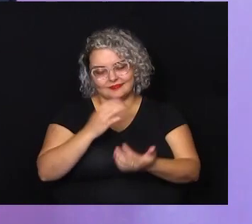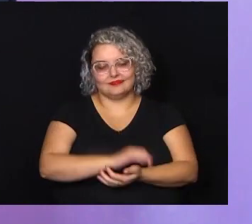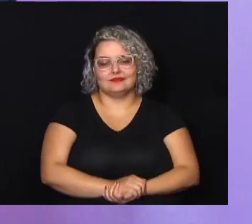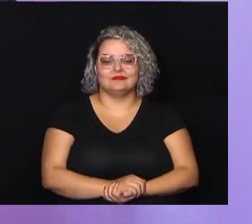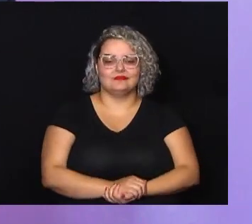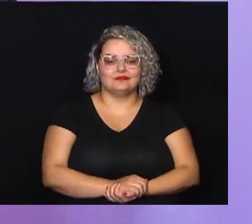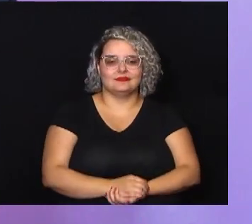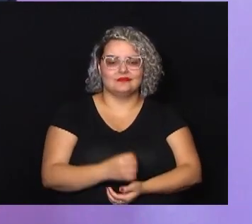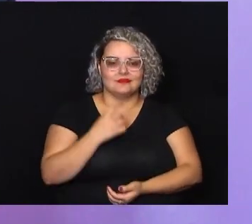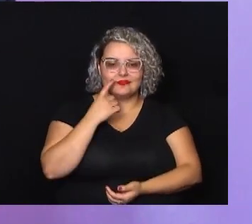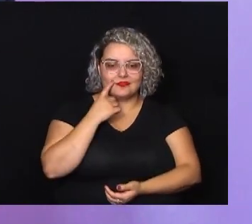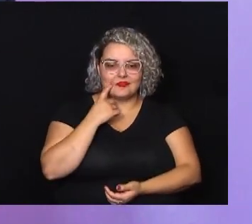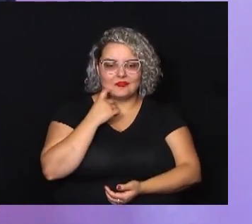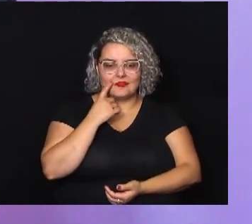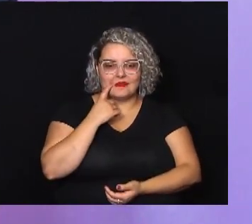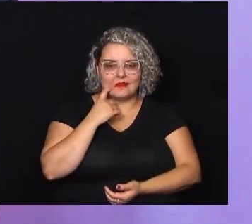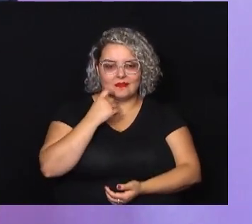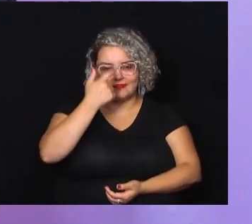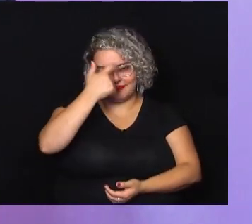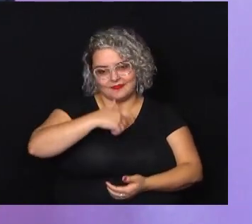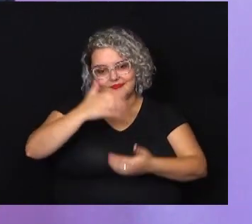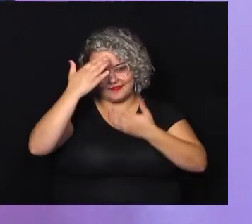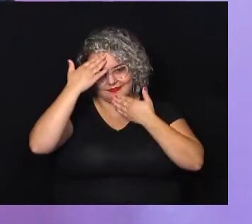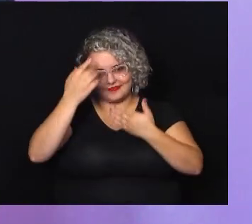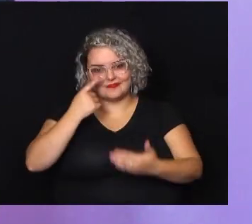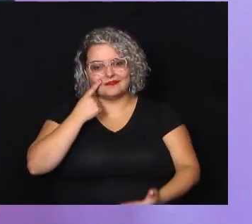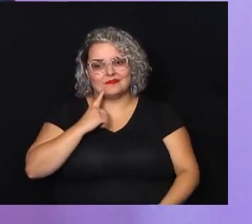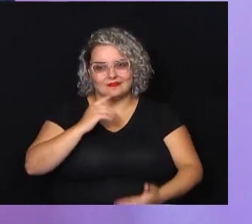interesse geral. Muito obrigada, viu?